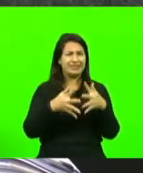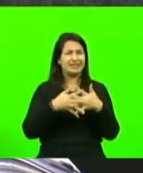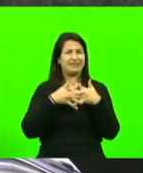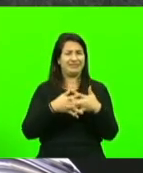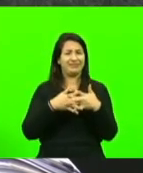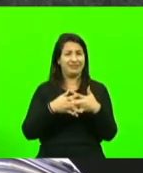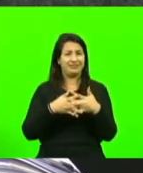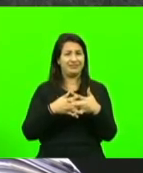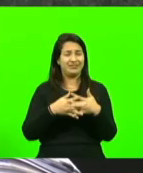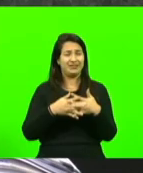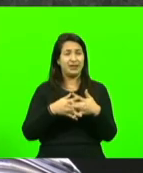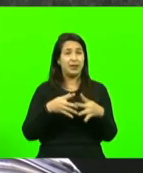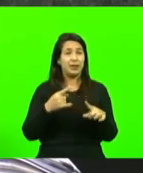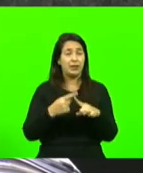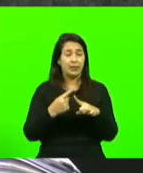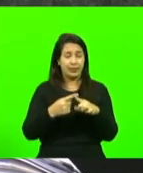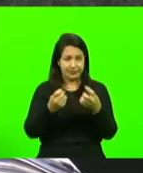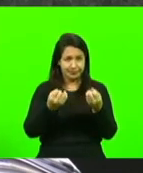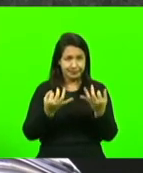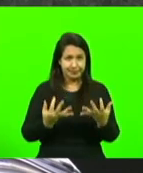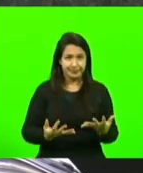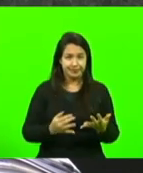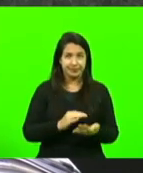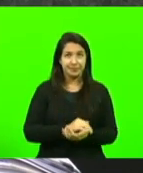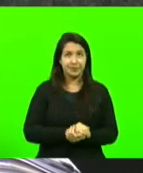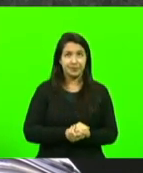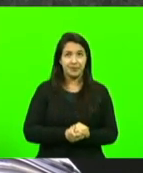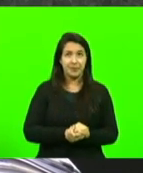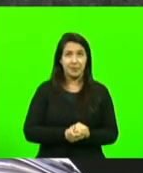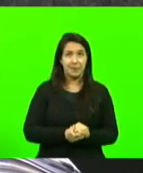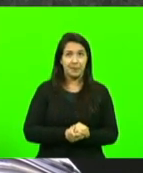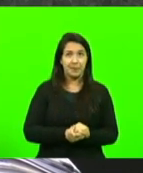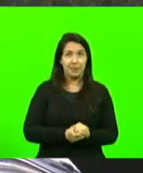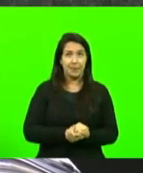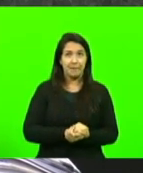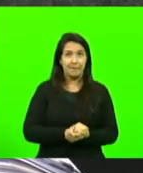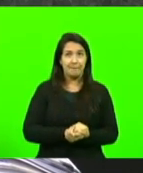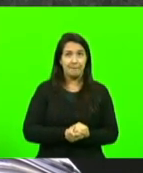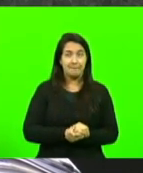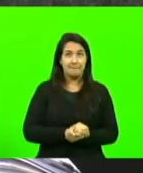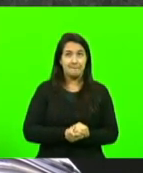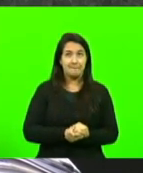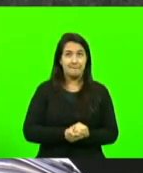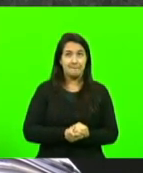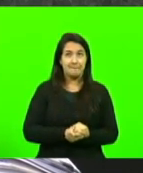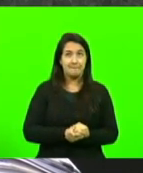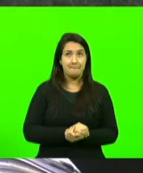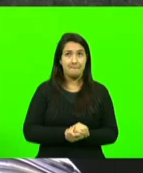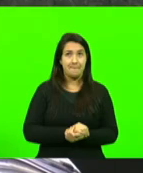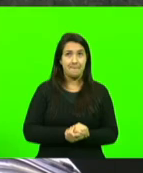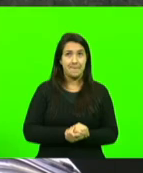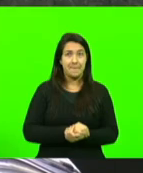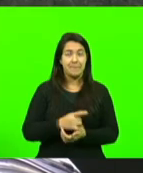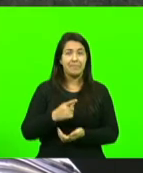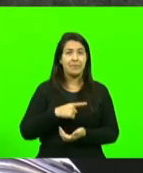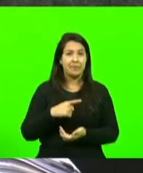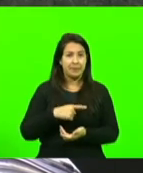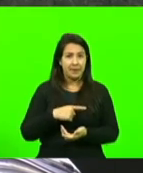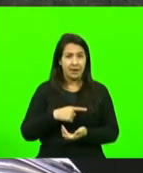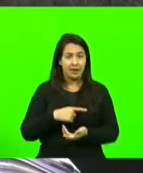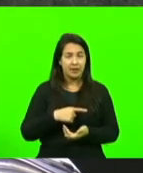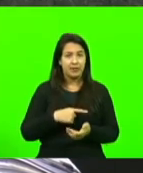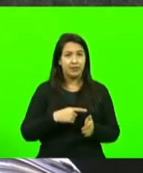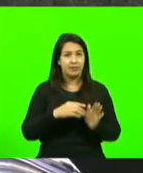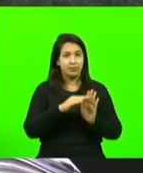porque veja bem lá no de um novo incluiu um dispositivo né